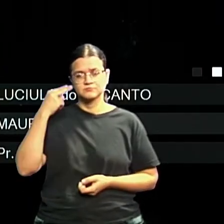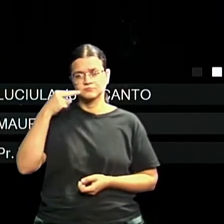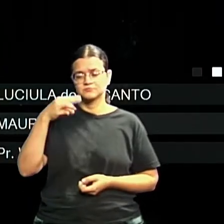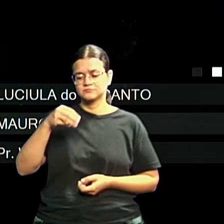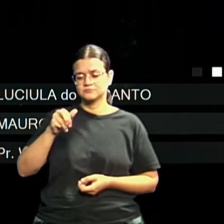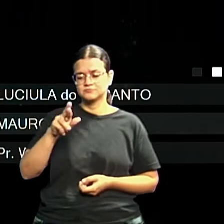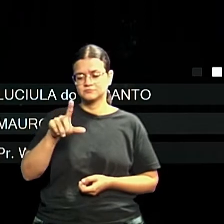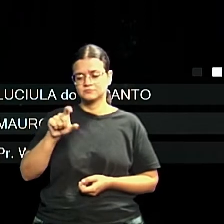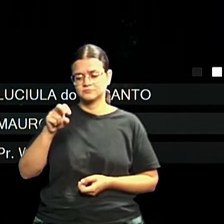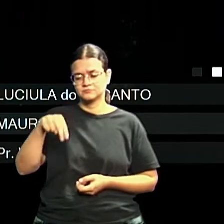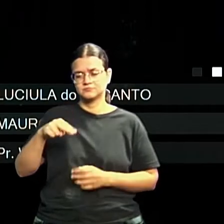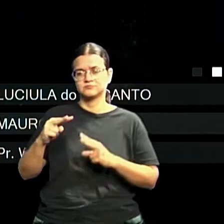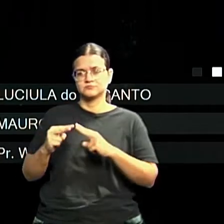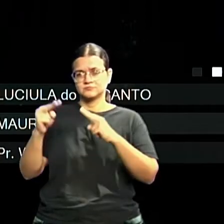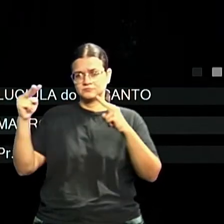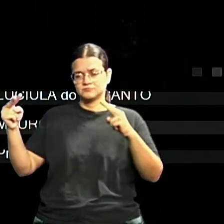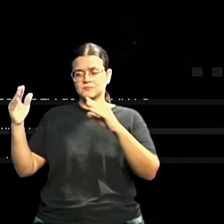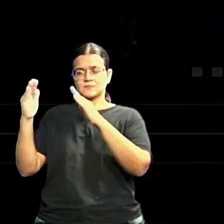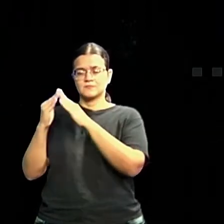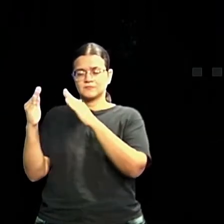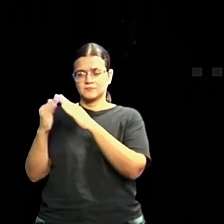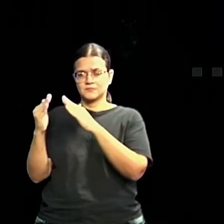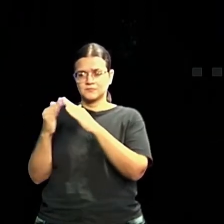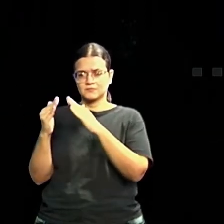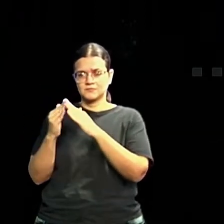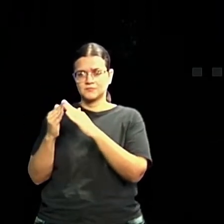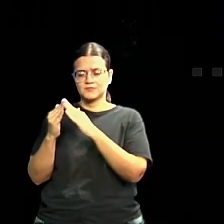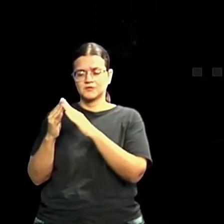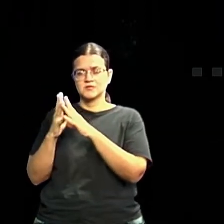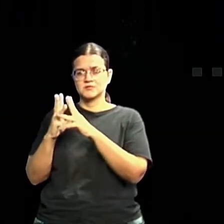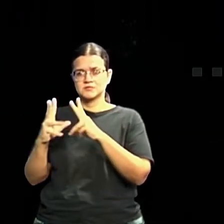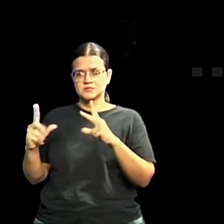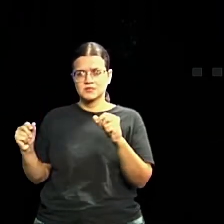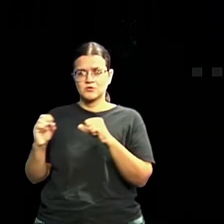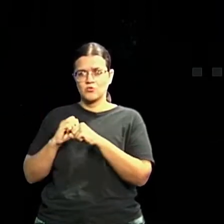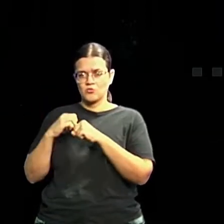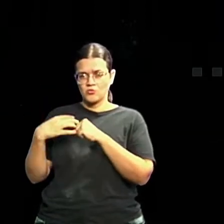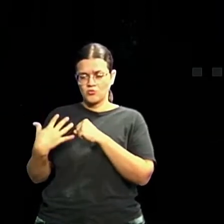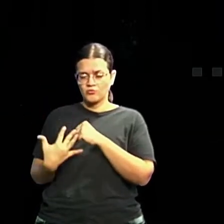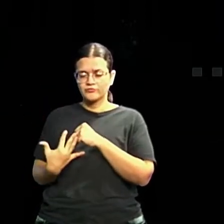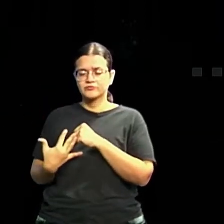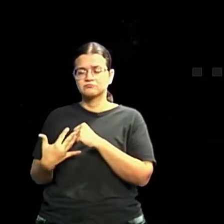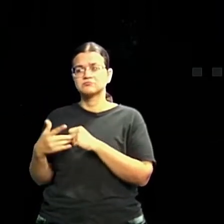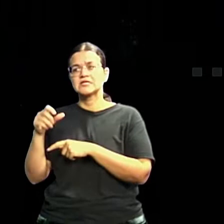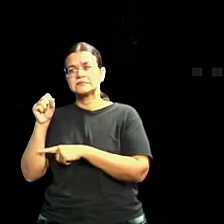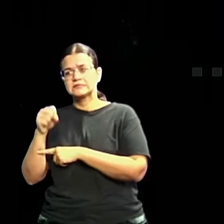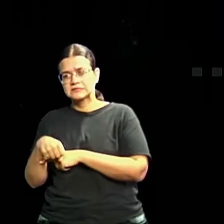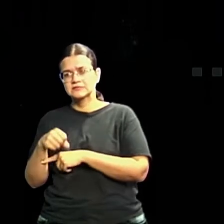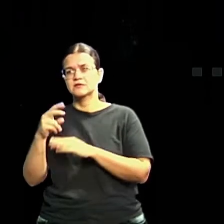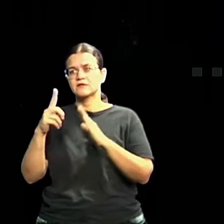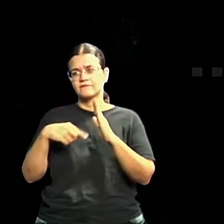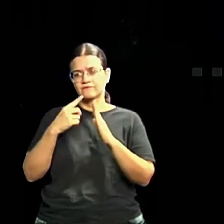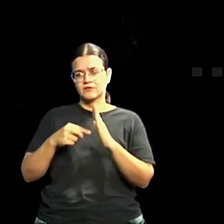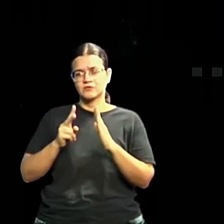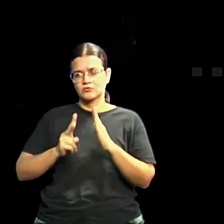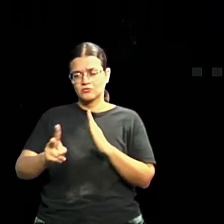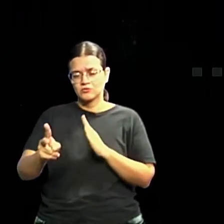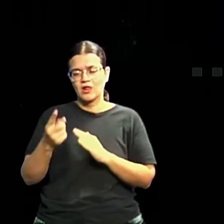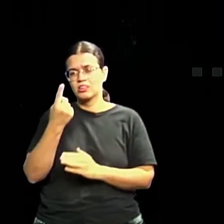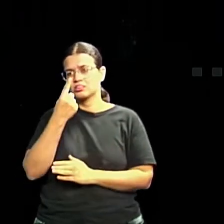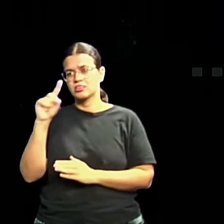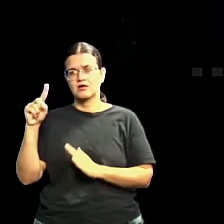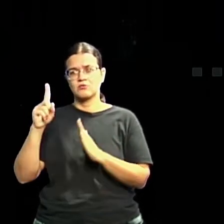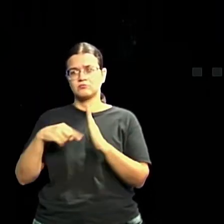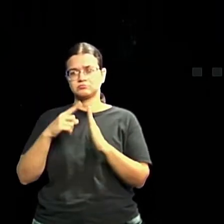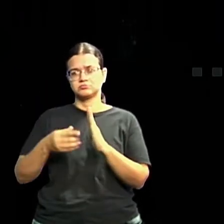Vereador Marlon, que está em casa, se recuperando de uma Covid, sim, mantém o veto, não. Gostaria que o